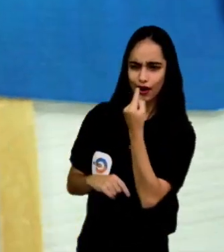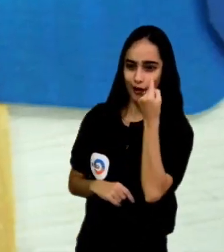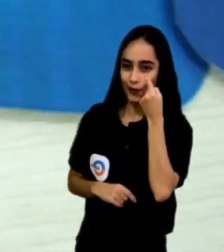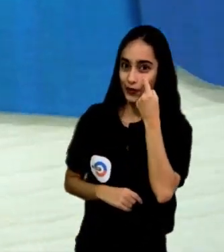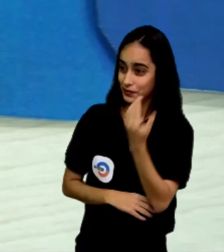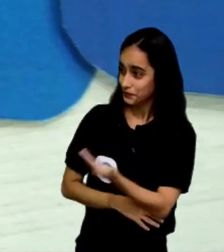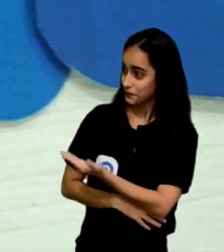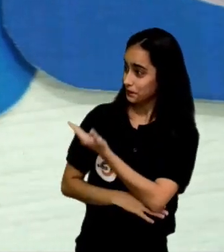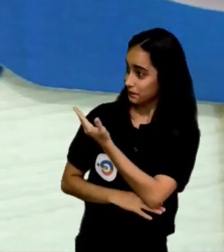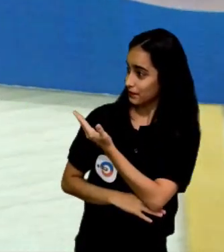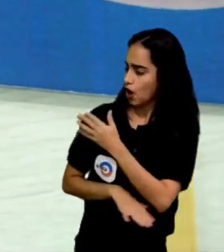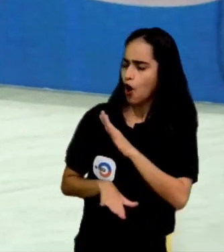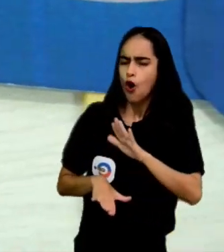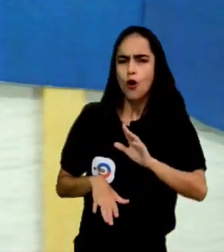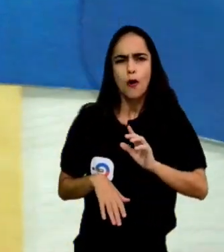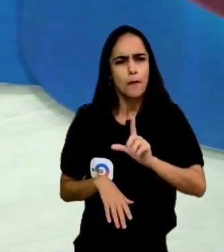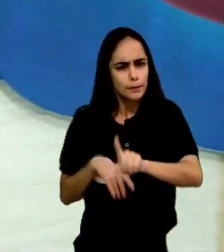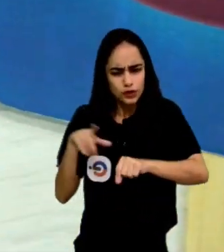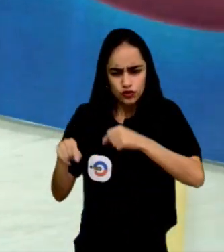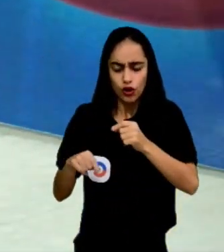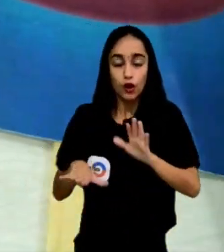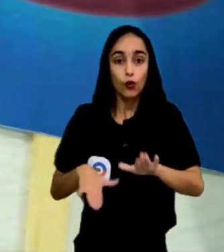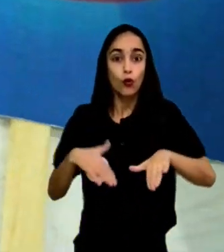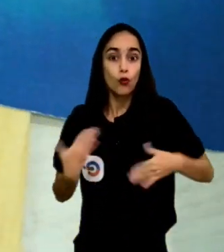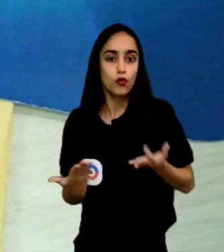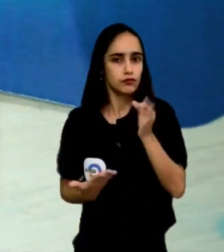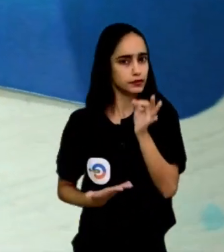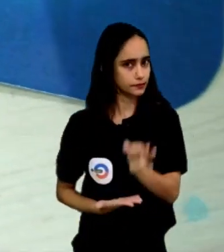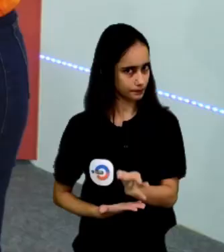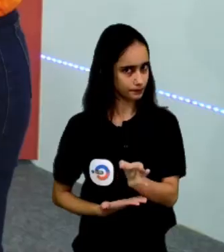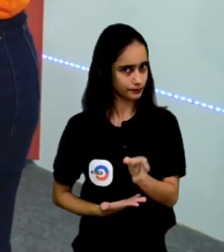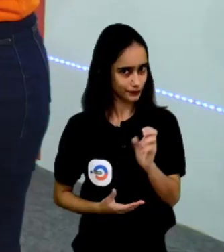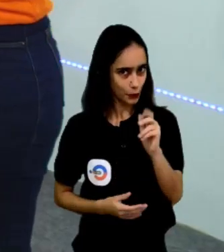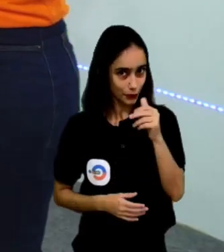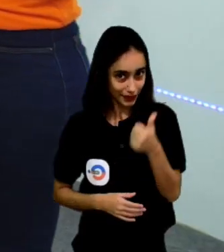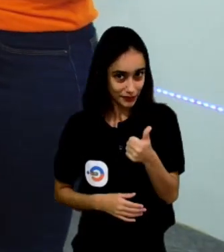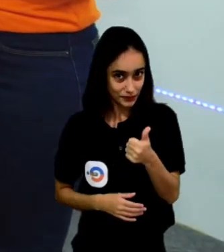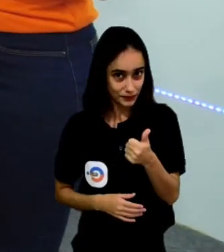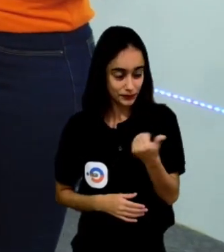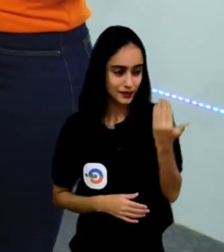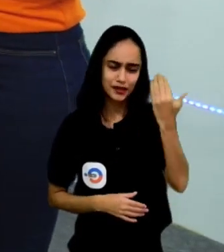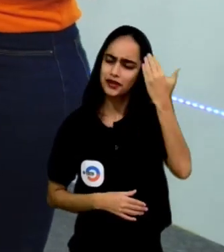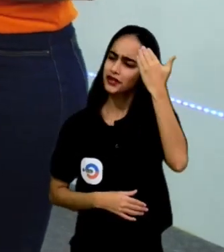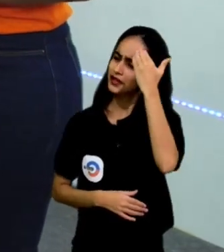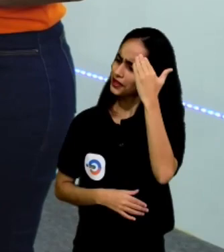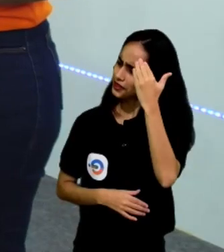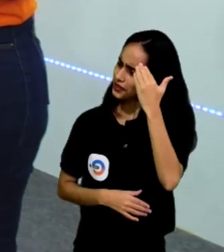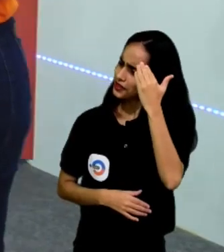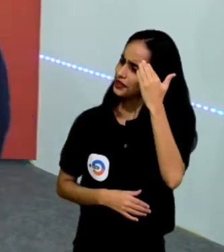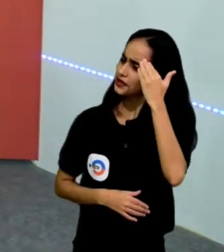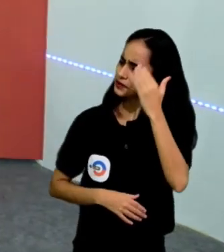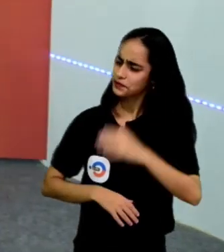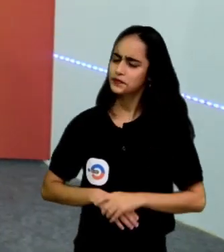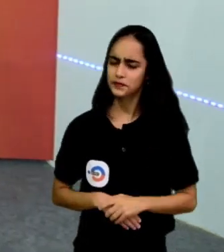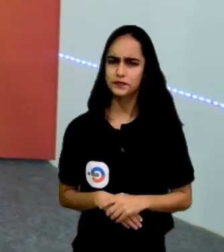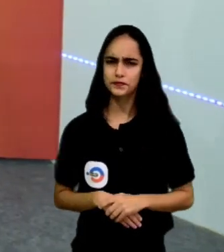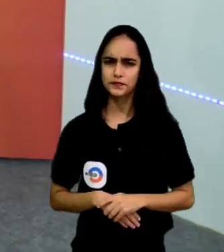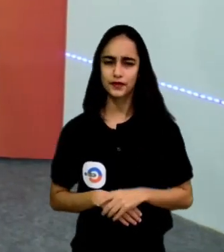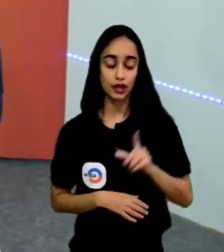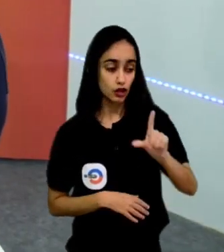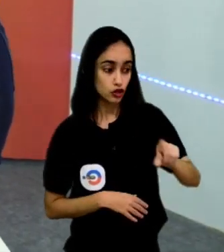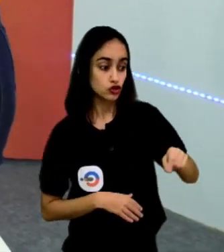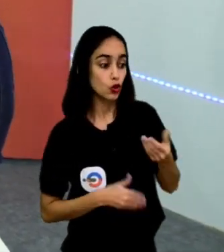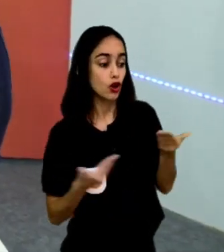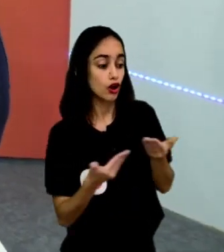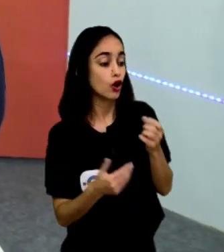responder qual das alternativas é a correta. E aí, Entendi. entendeu? Entendi. Escolha um envelope,